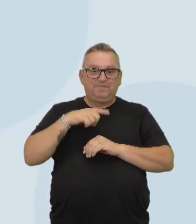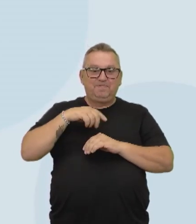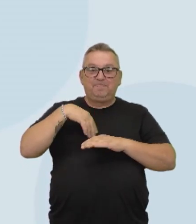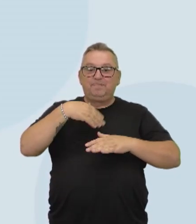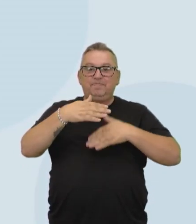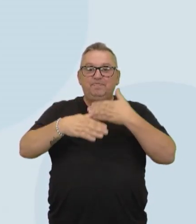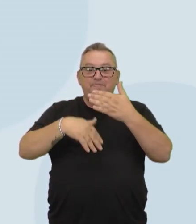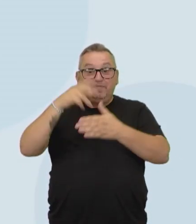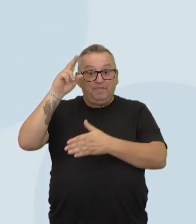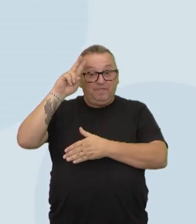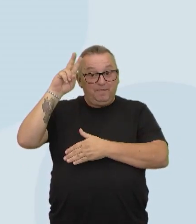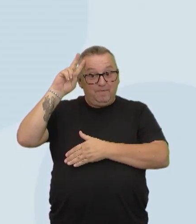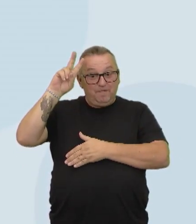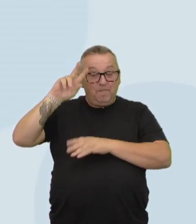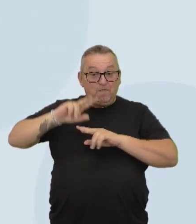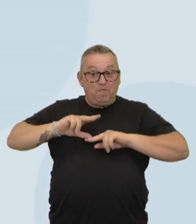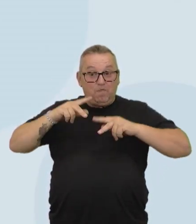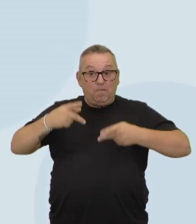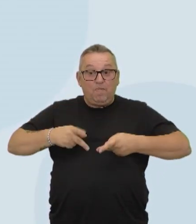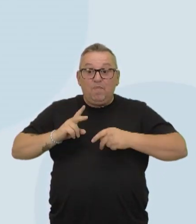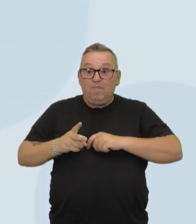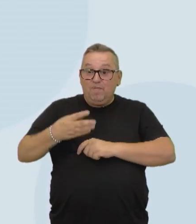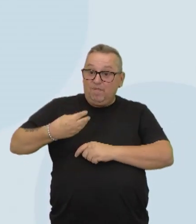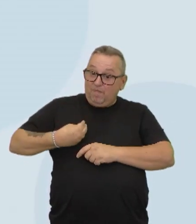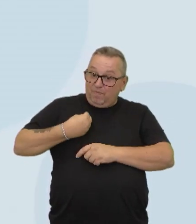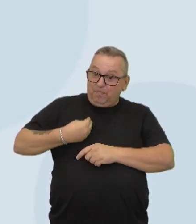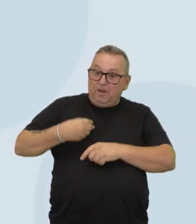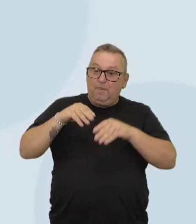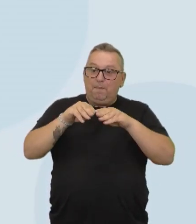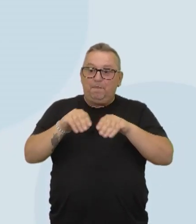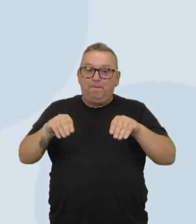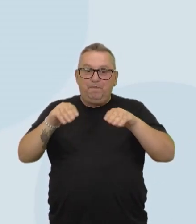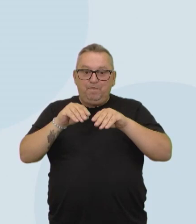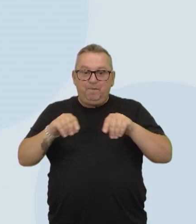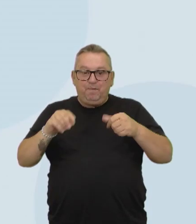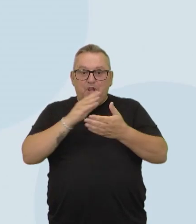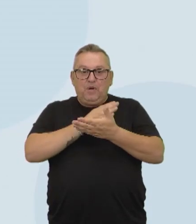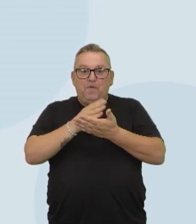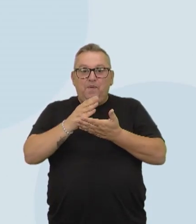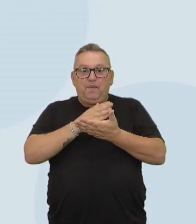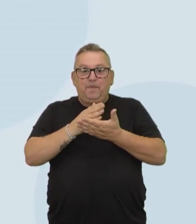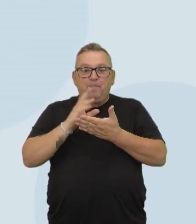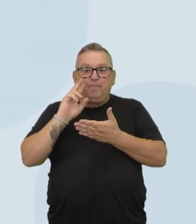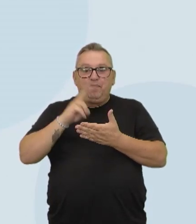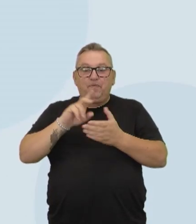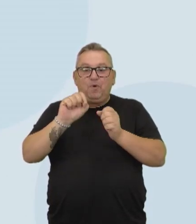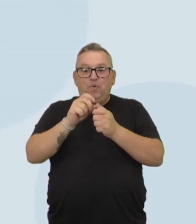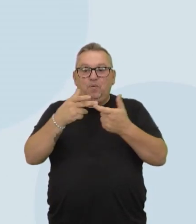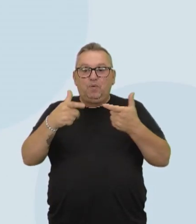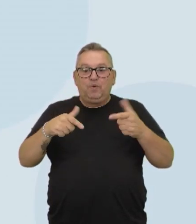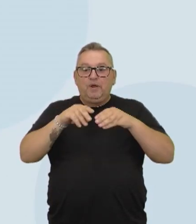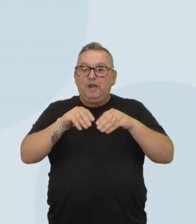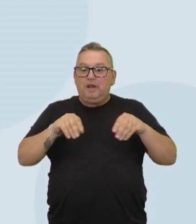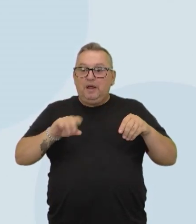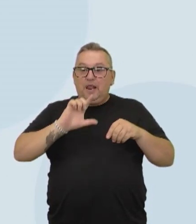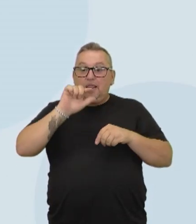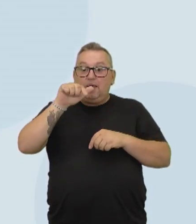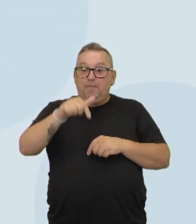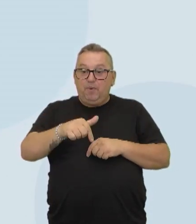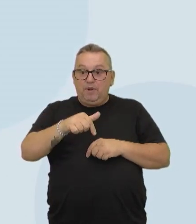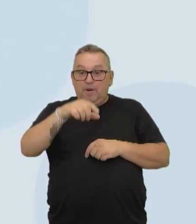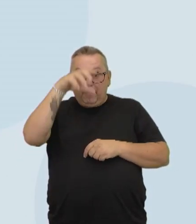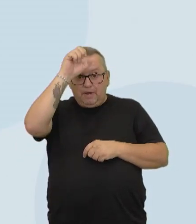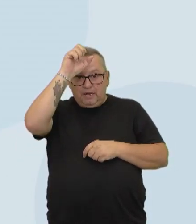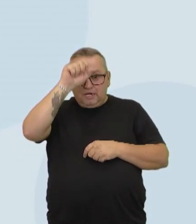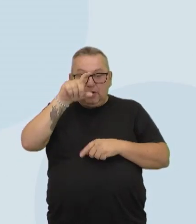história da humanidade, o homem sempre conviveu com o solo. No começo, ele apenas colhia os produtos da terra. Depois,